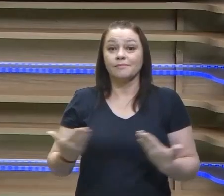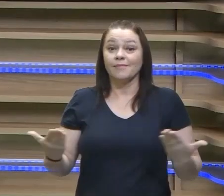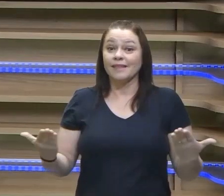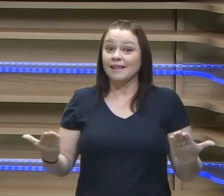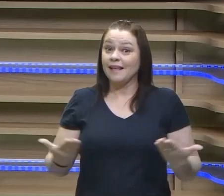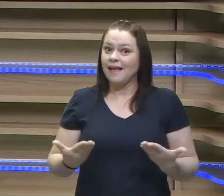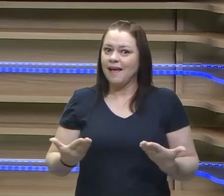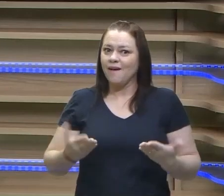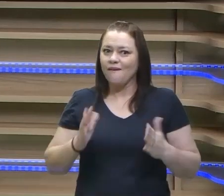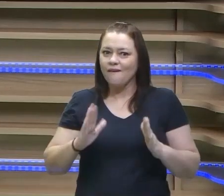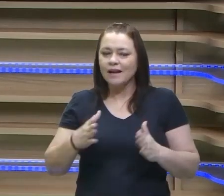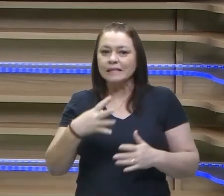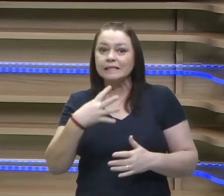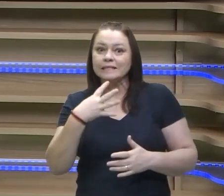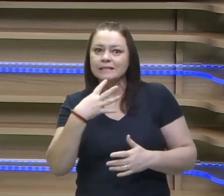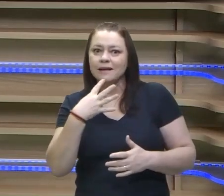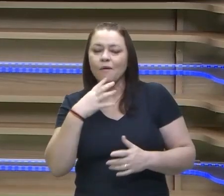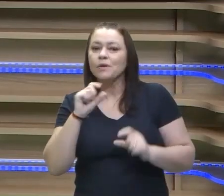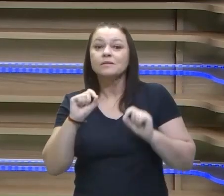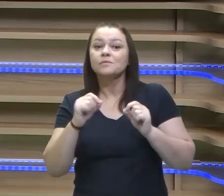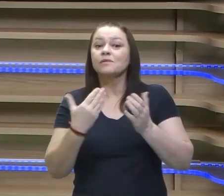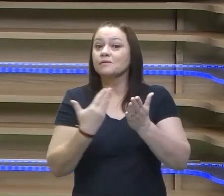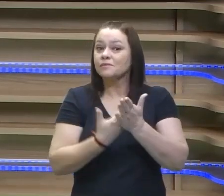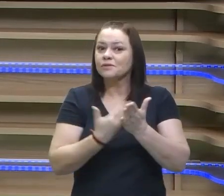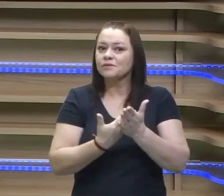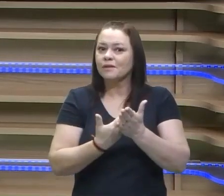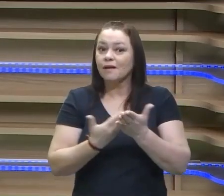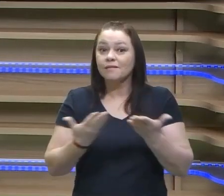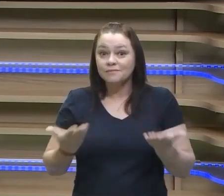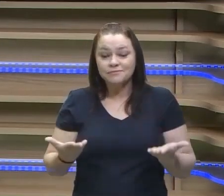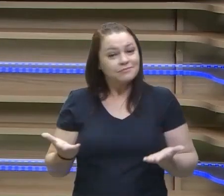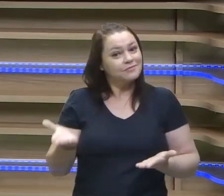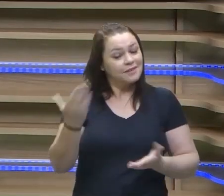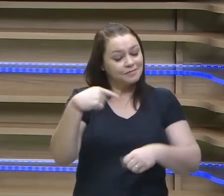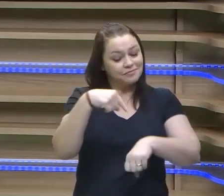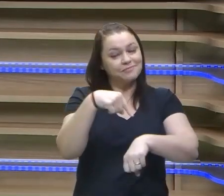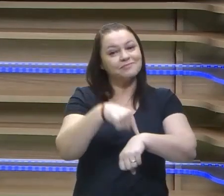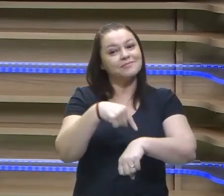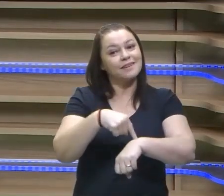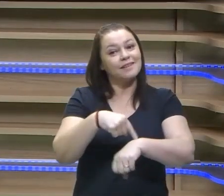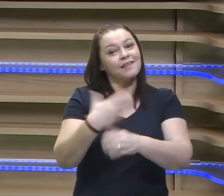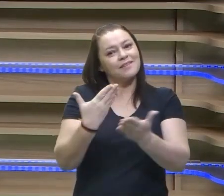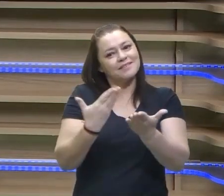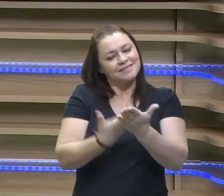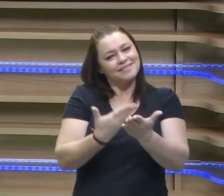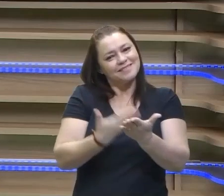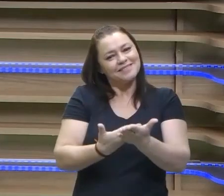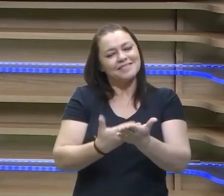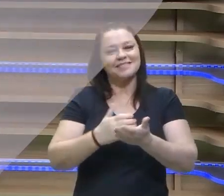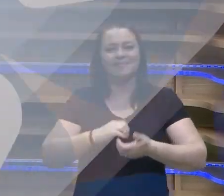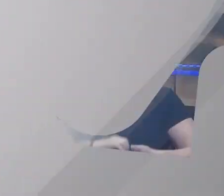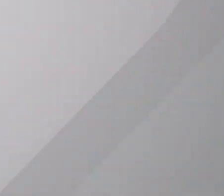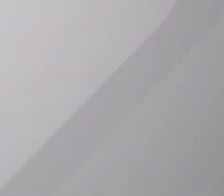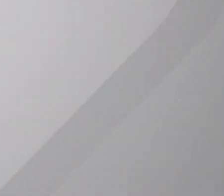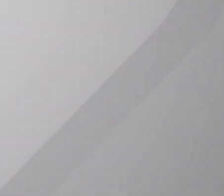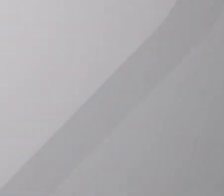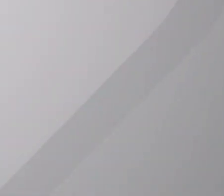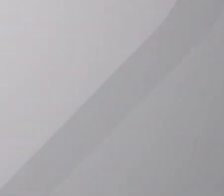Agora que nós já conhecemos o que nós vamos estudar, então está na hora de estudar!